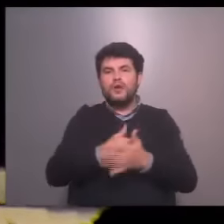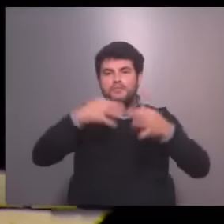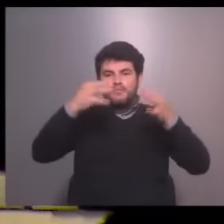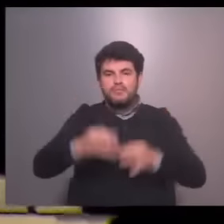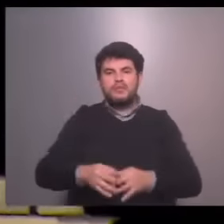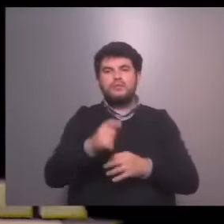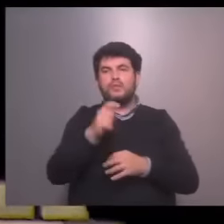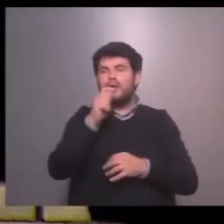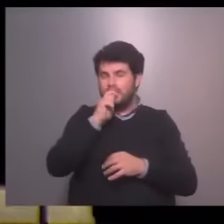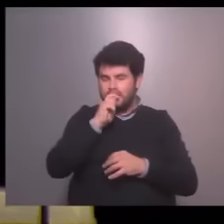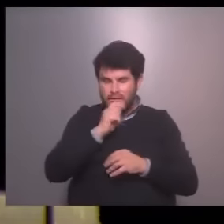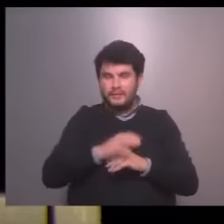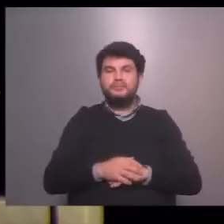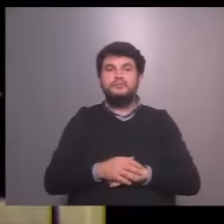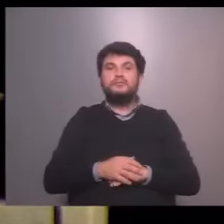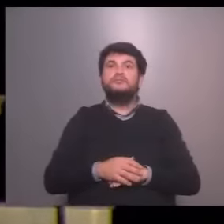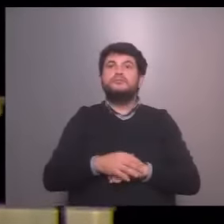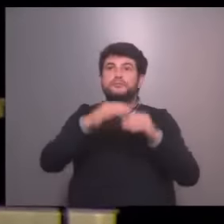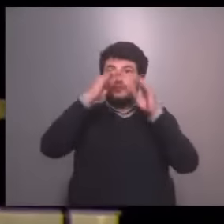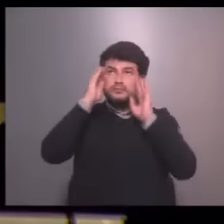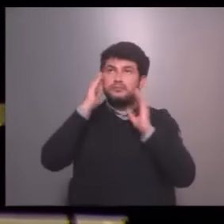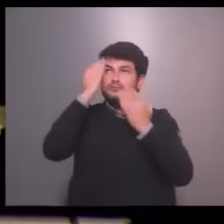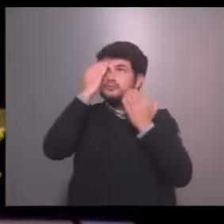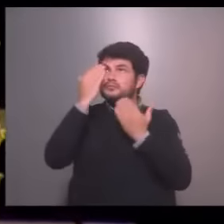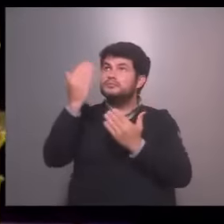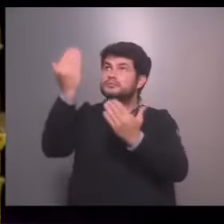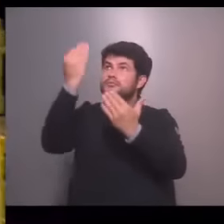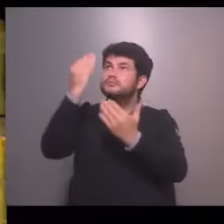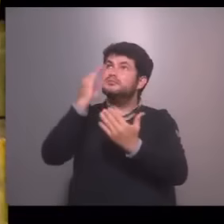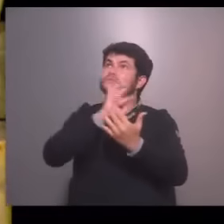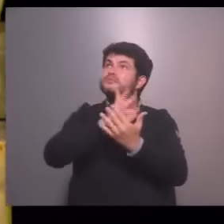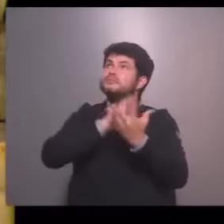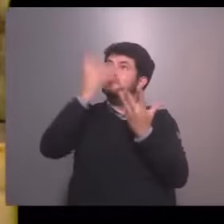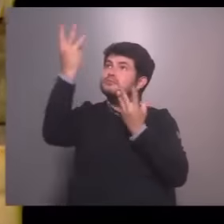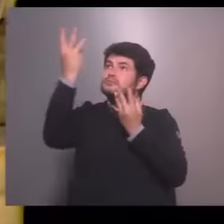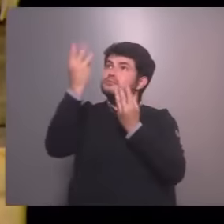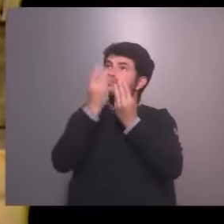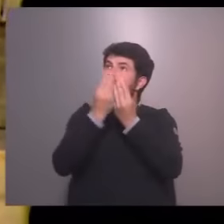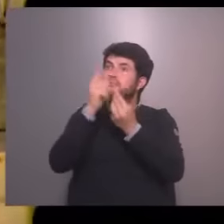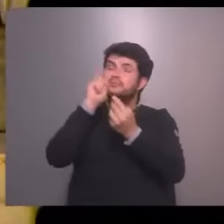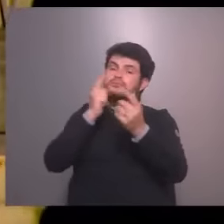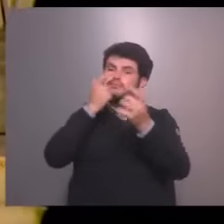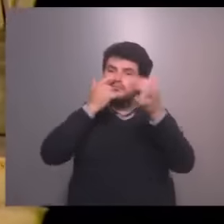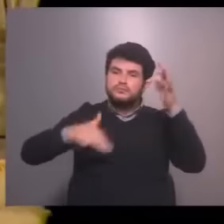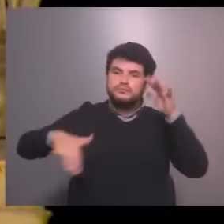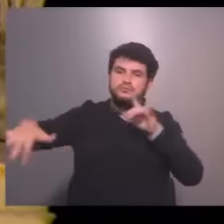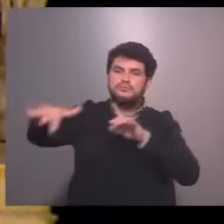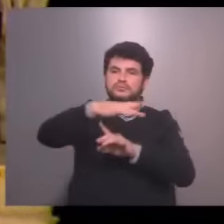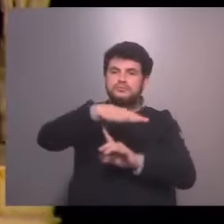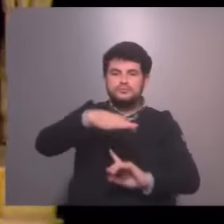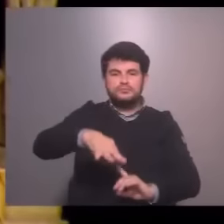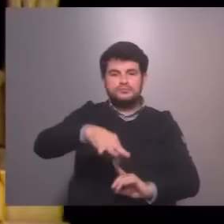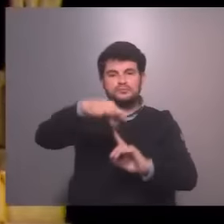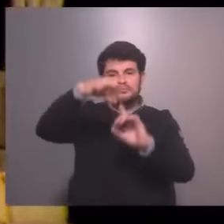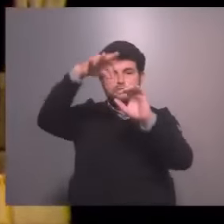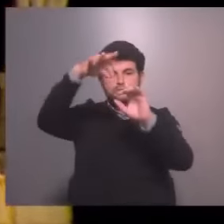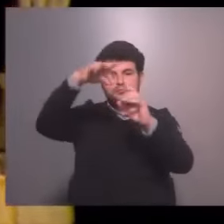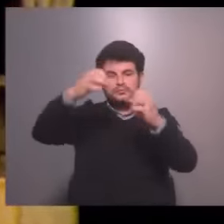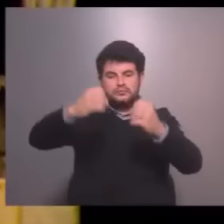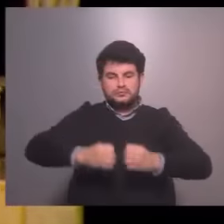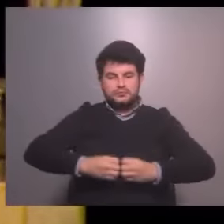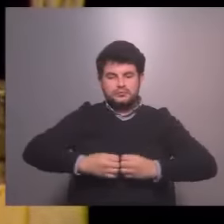Maria, Mãe de Deus, rogai por nós, pecadores, agora e na hora da nossa morte. Amém. Ave